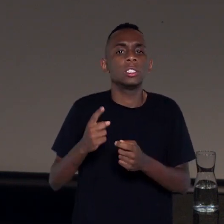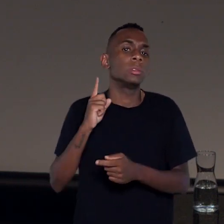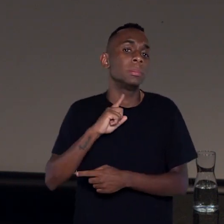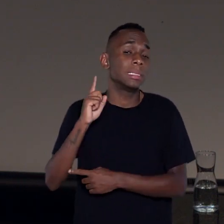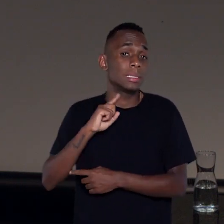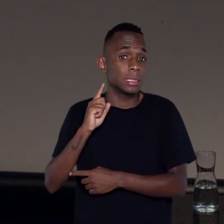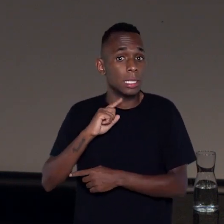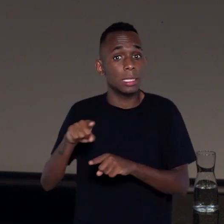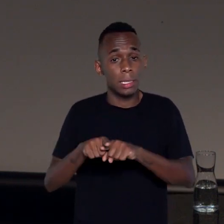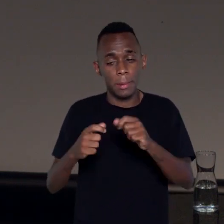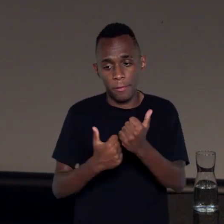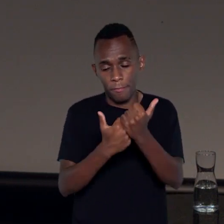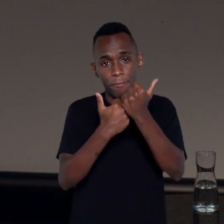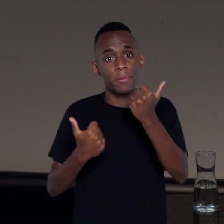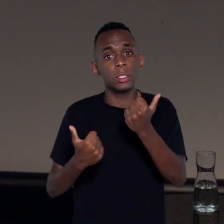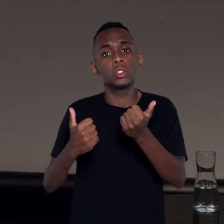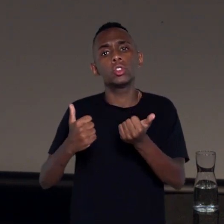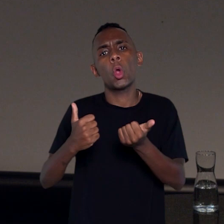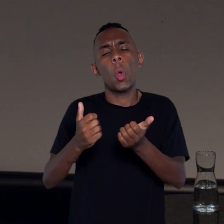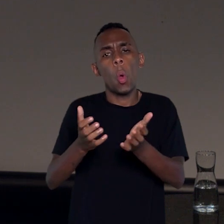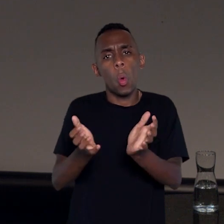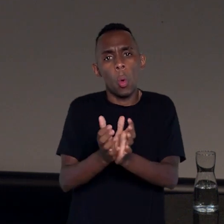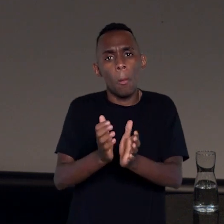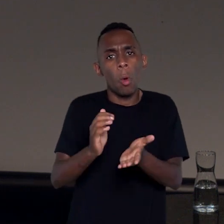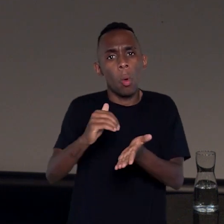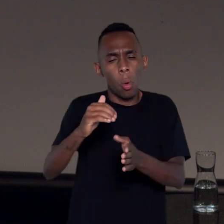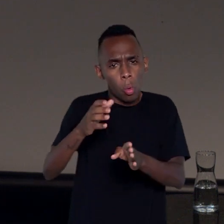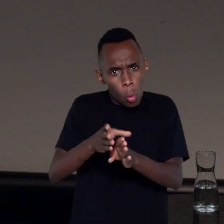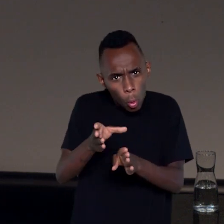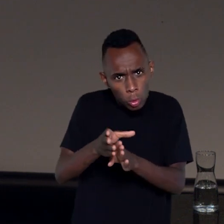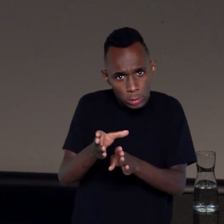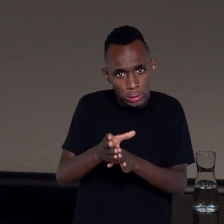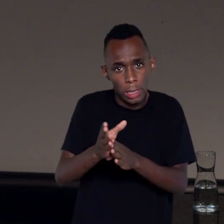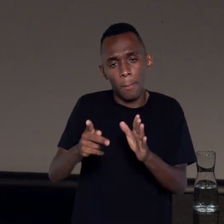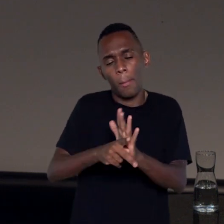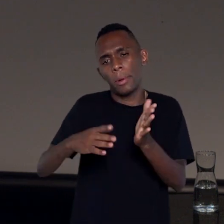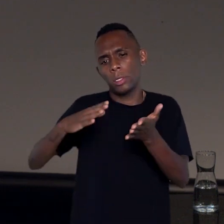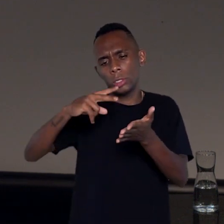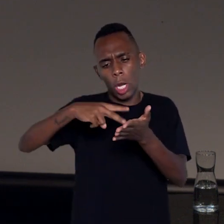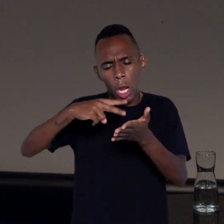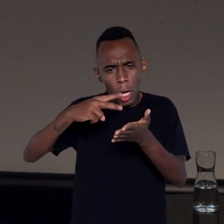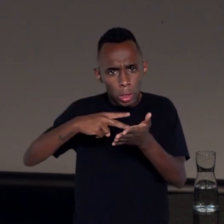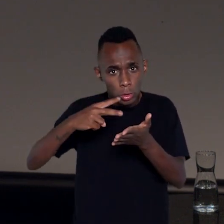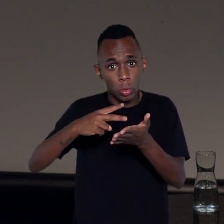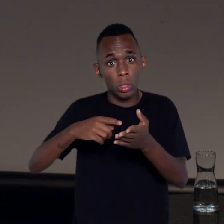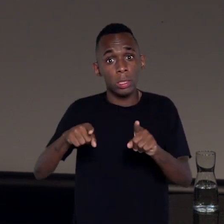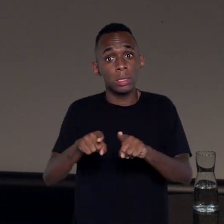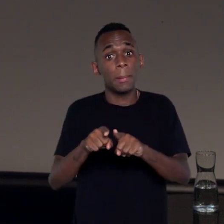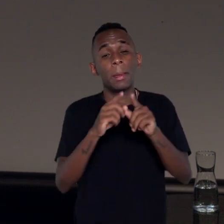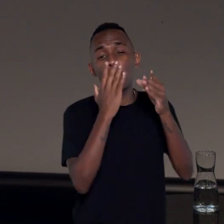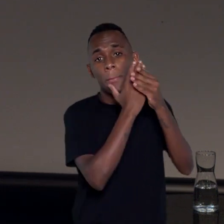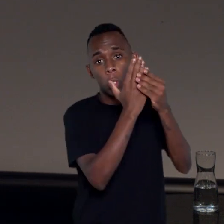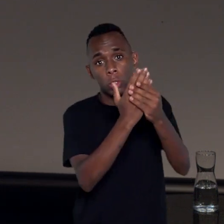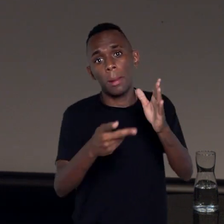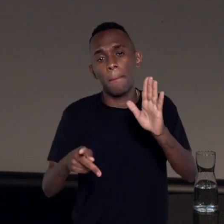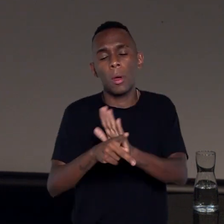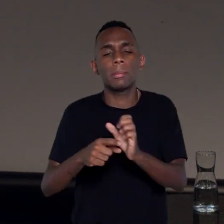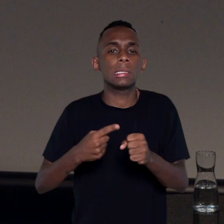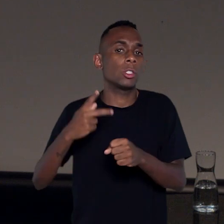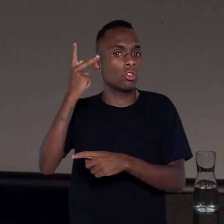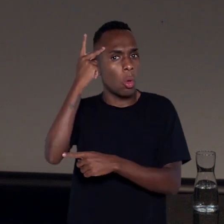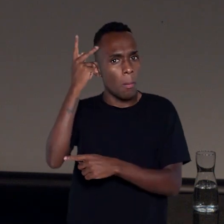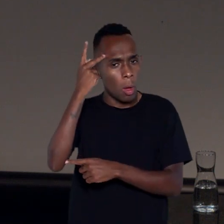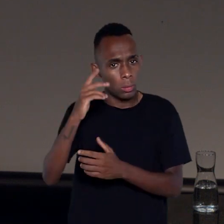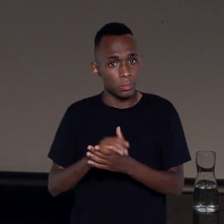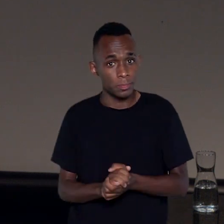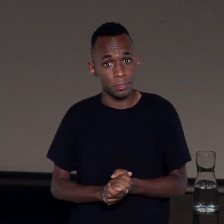e a vice-presidência do Conselho da Organização Social SP Leituras, Associação Paulista de Bibliotecas e Leituras, sediada em São